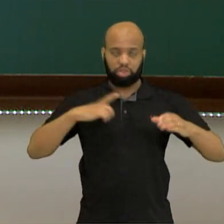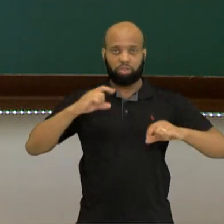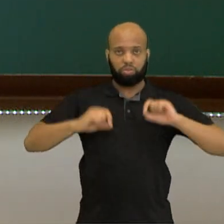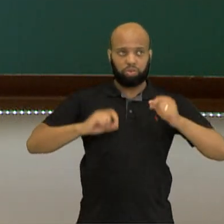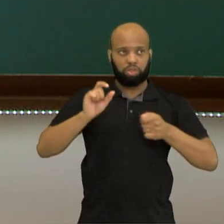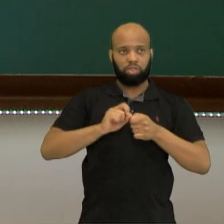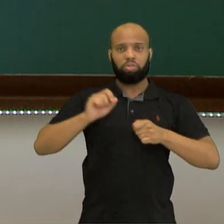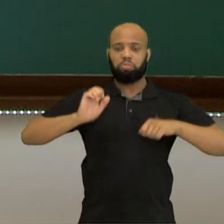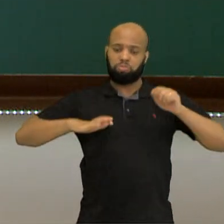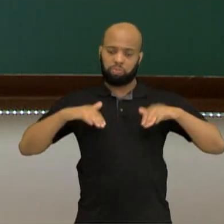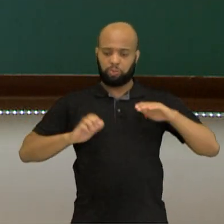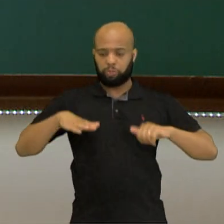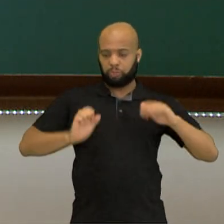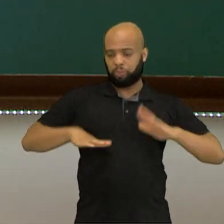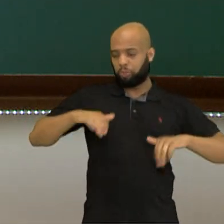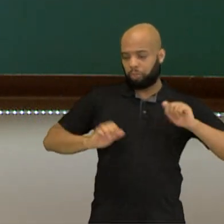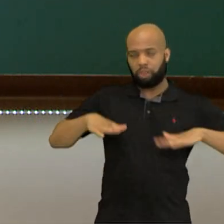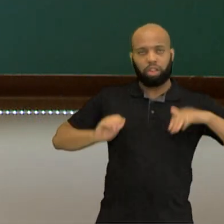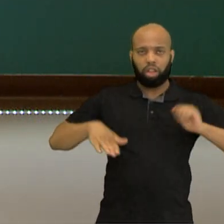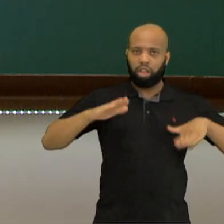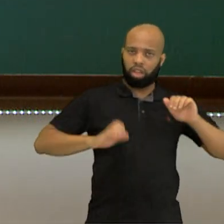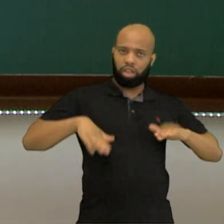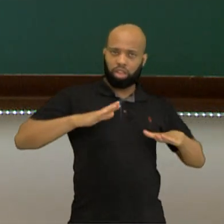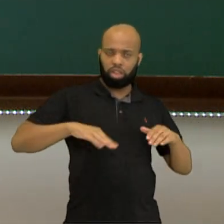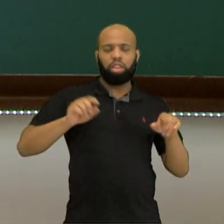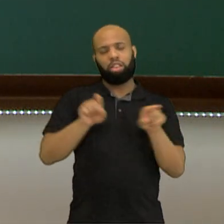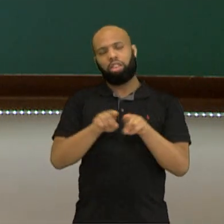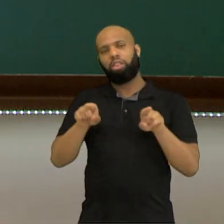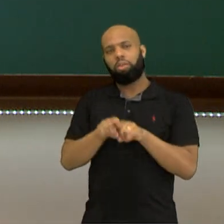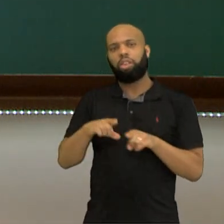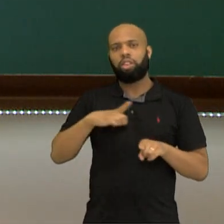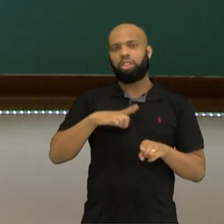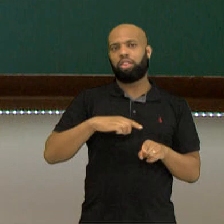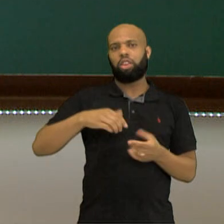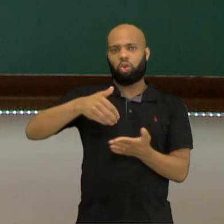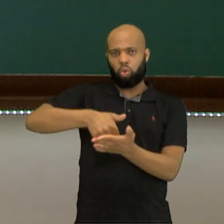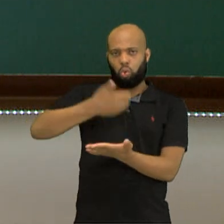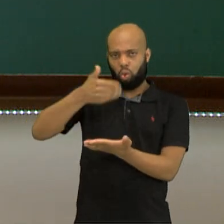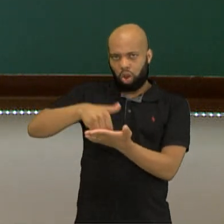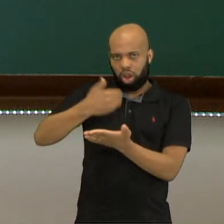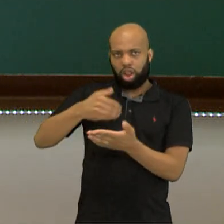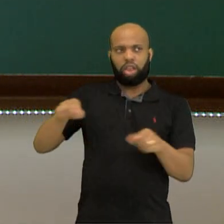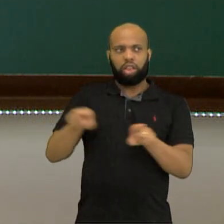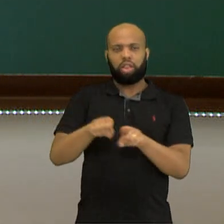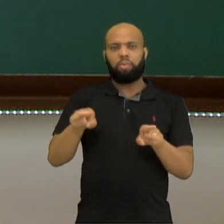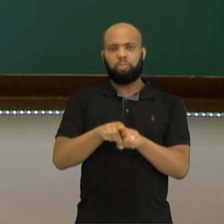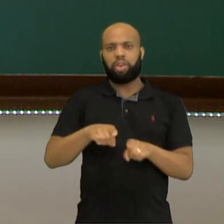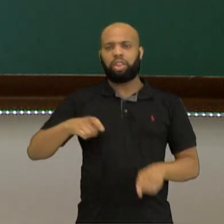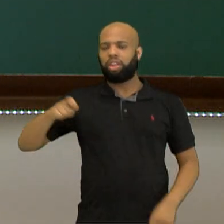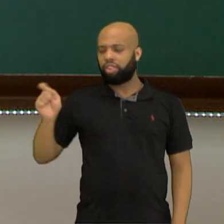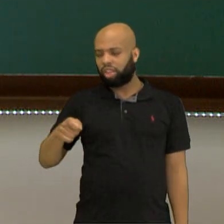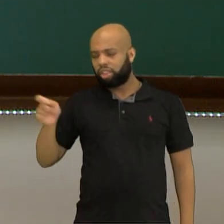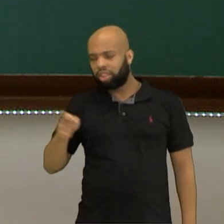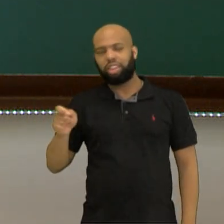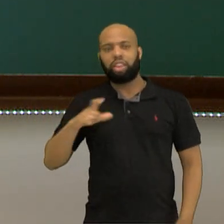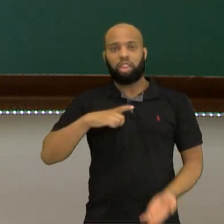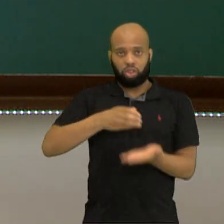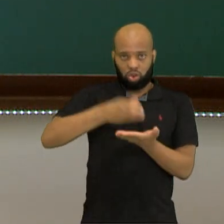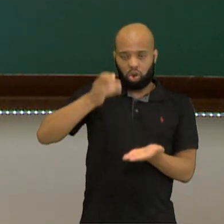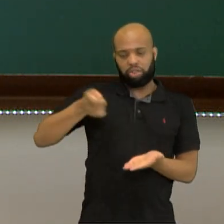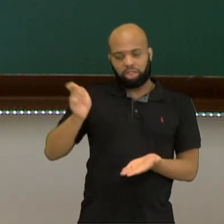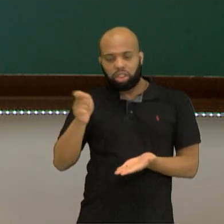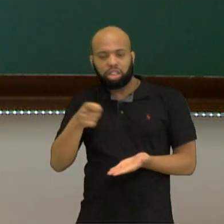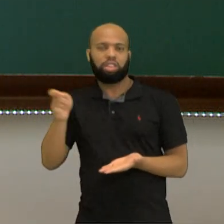trabalha ali na base uma percussão, tá? Você pode pegar uma colher e trabalhar também as batidas num copo